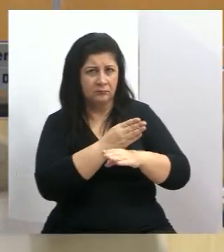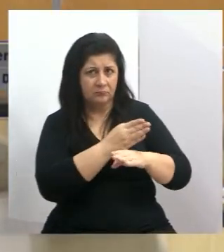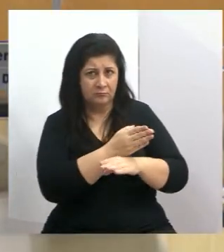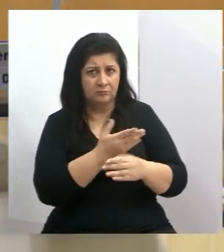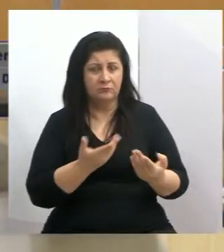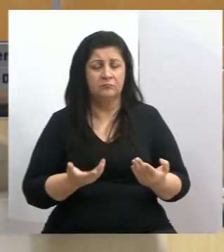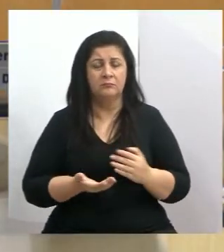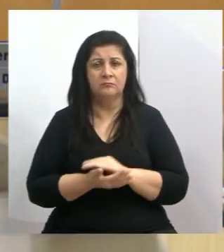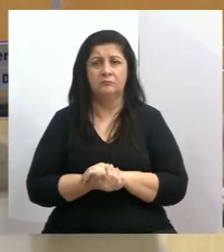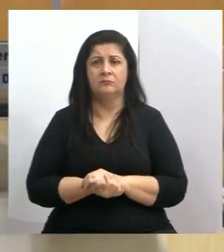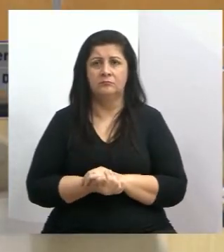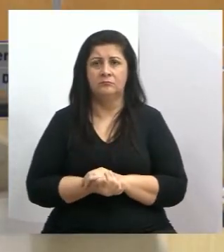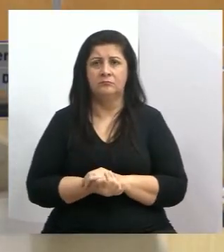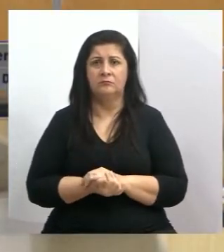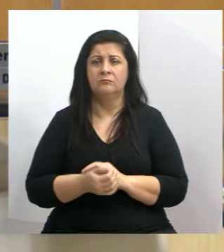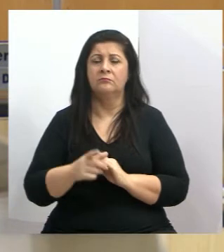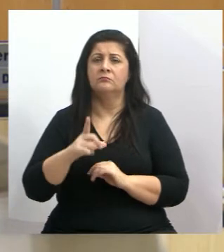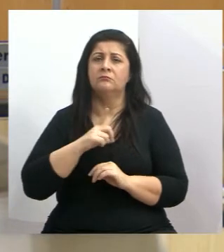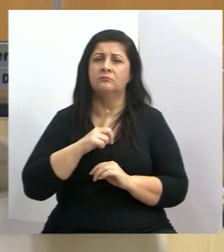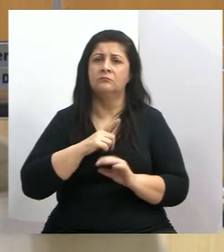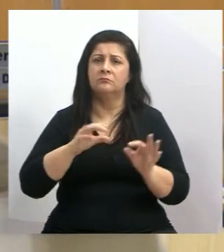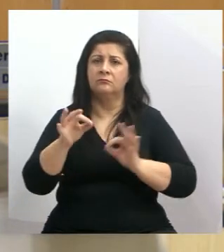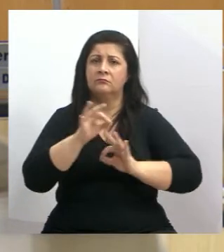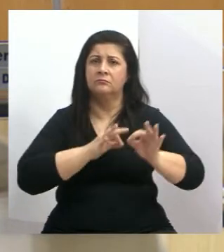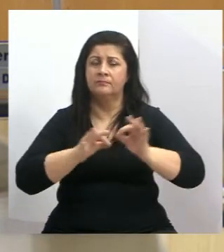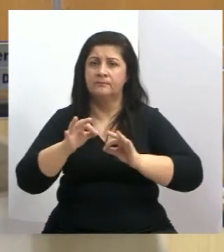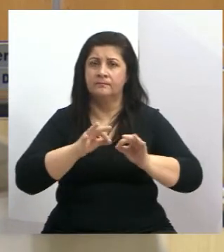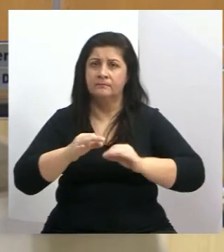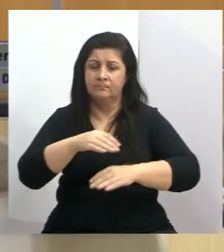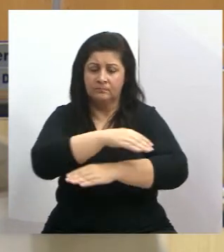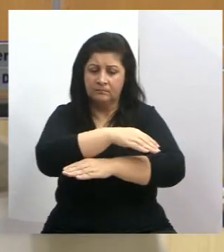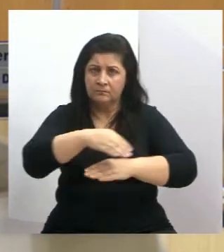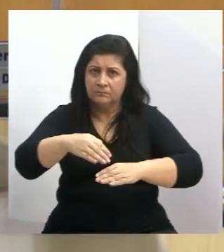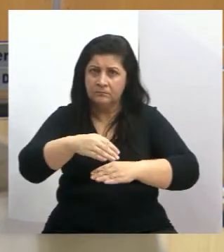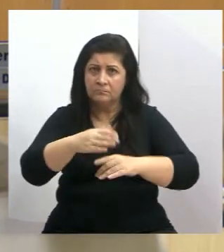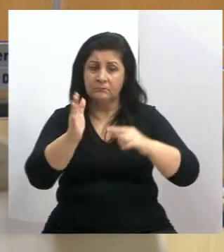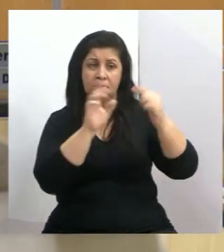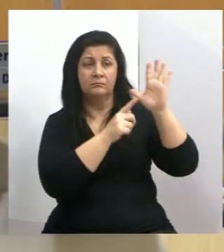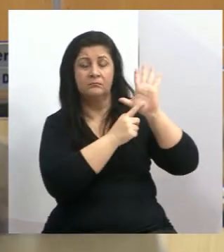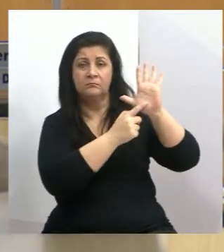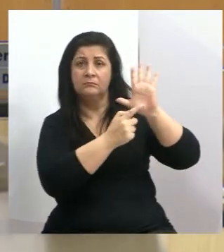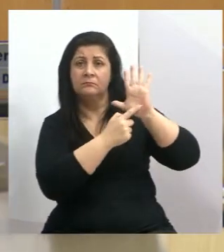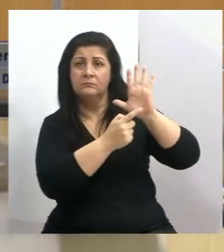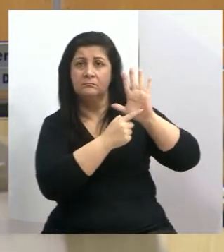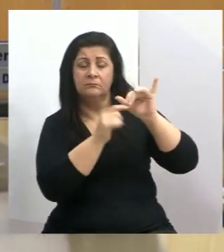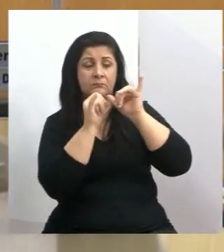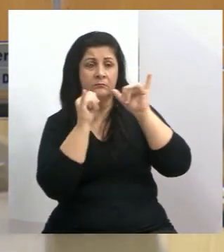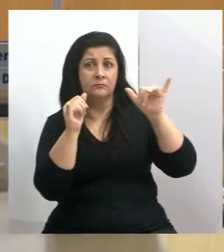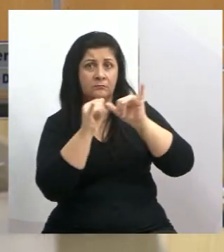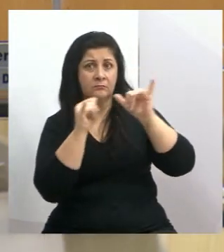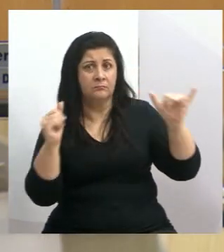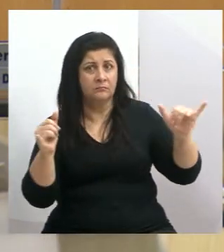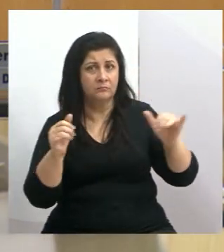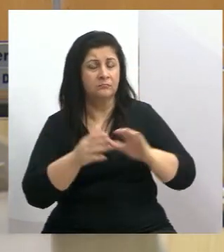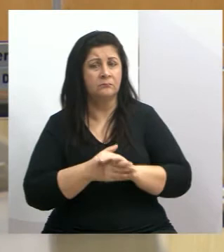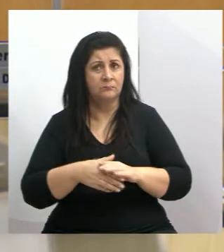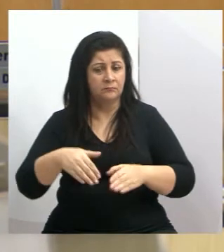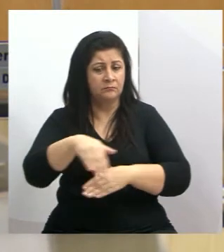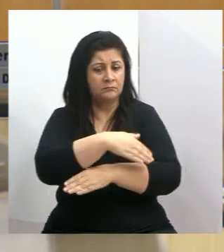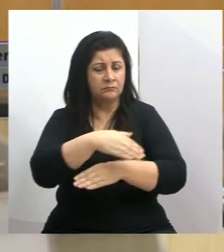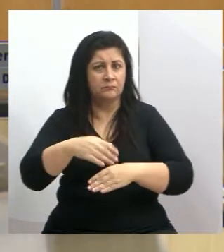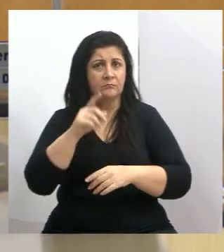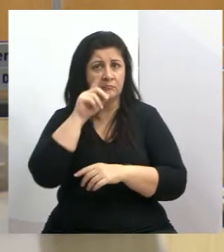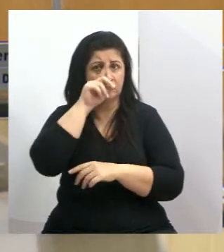local existe projeto de pavimentação e sinalização para reduzir os impactos na Via